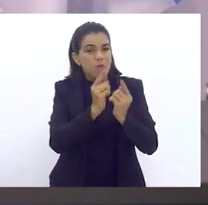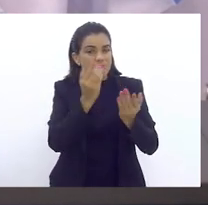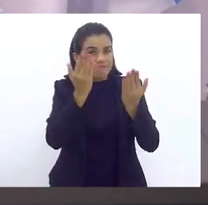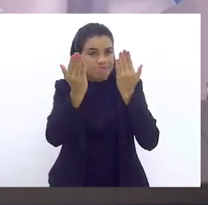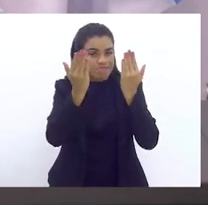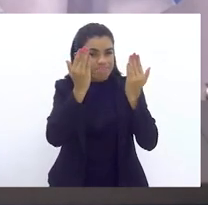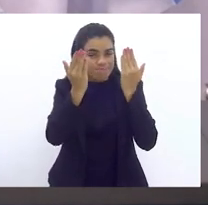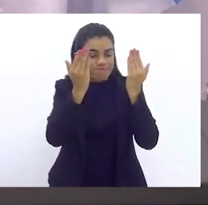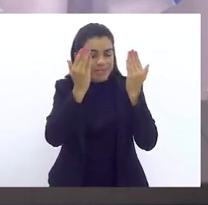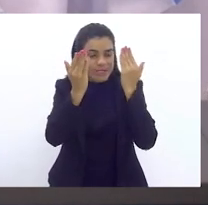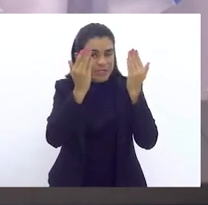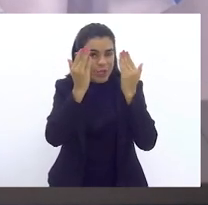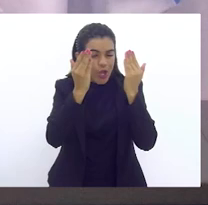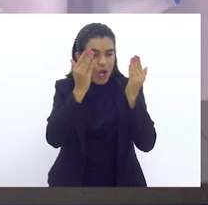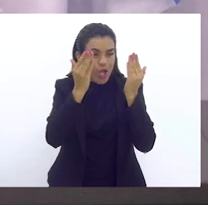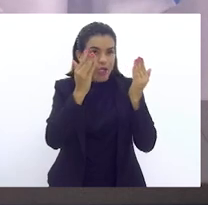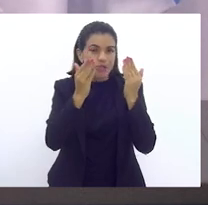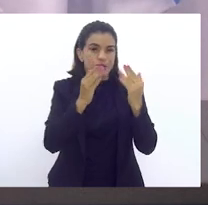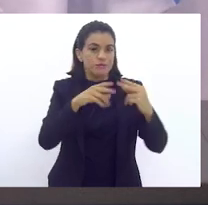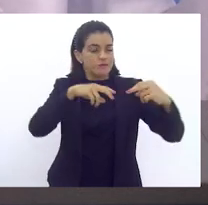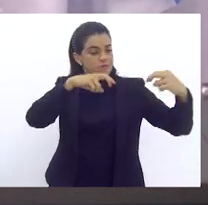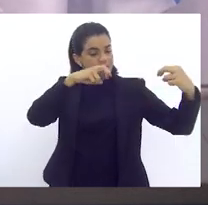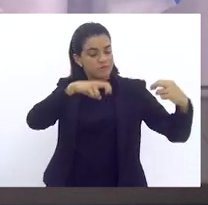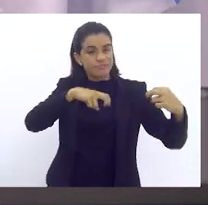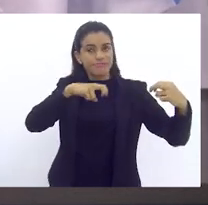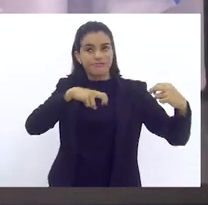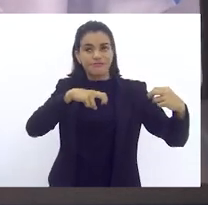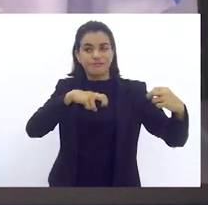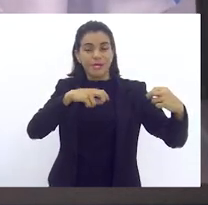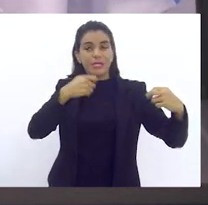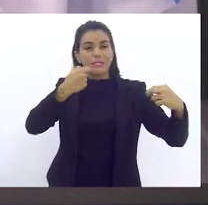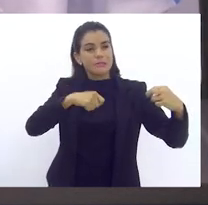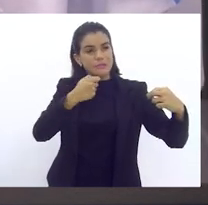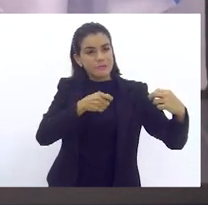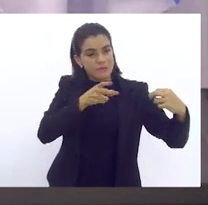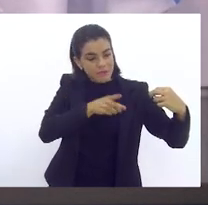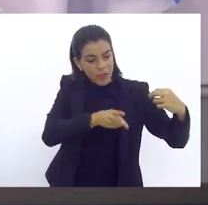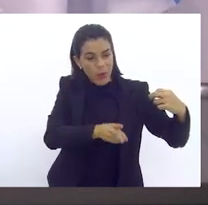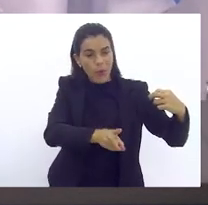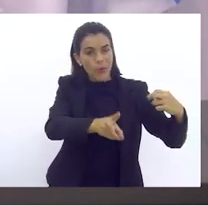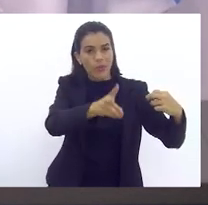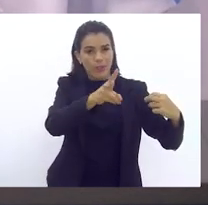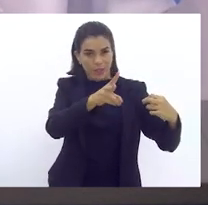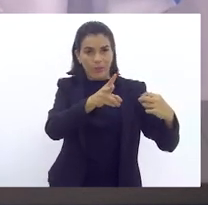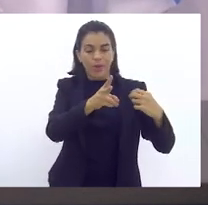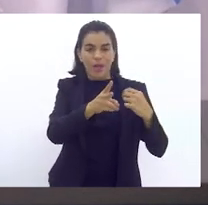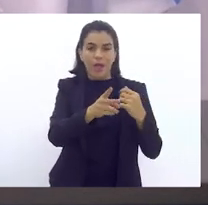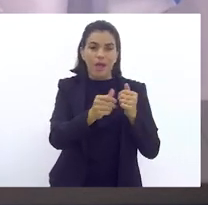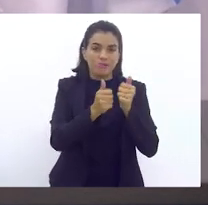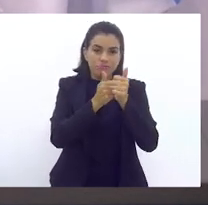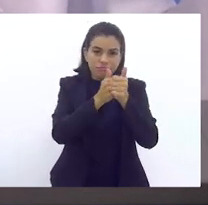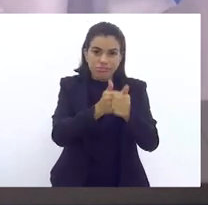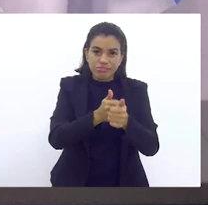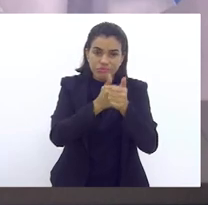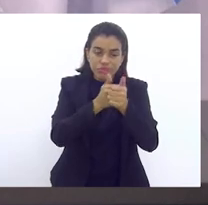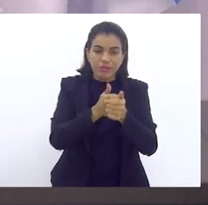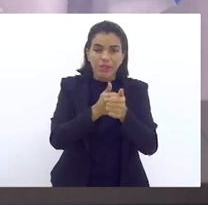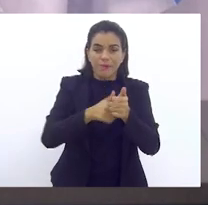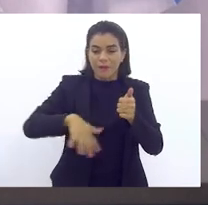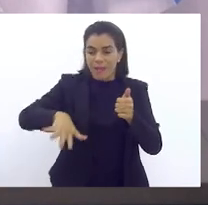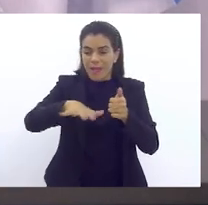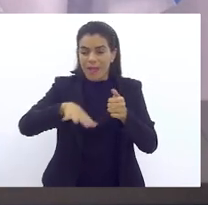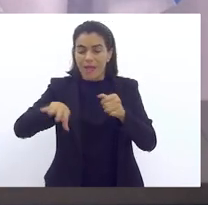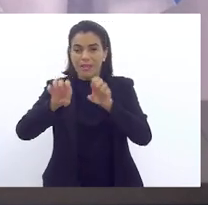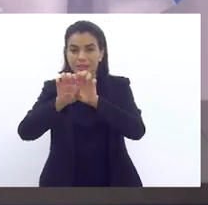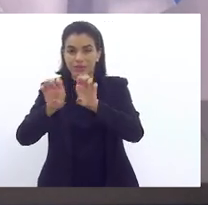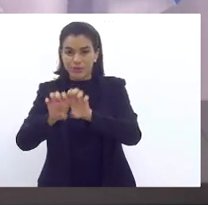psicológico que vai requerer obviamente um acompanhamento e que dentro da estrutura Daquele bairro